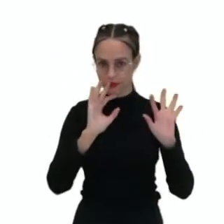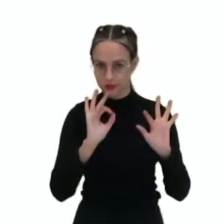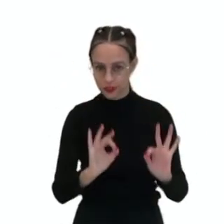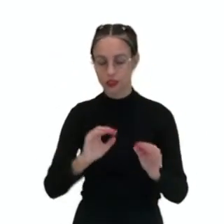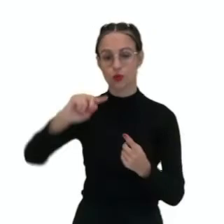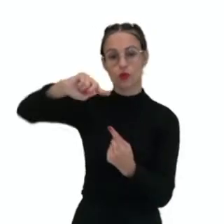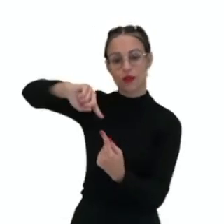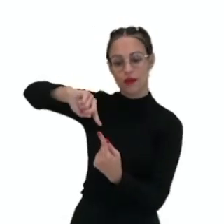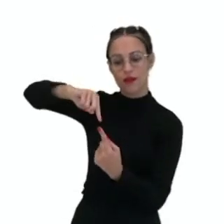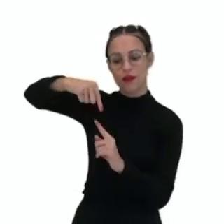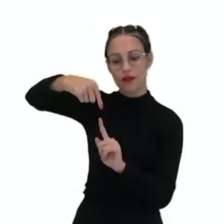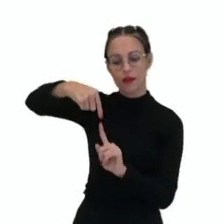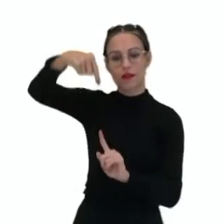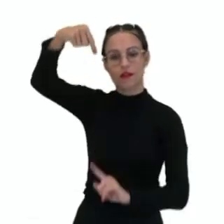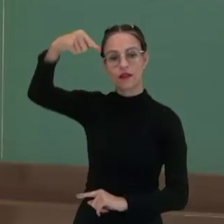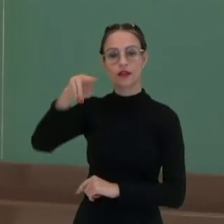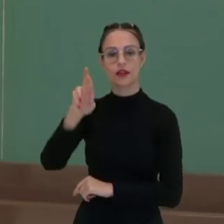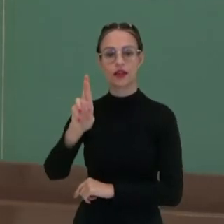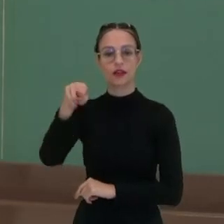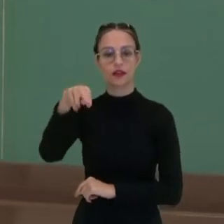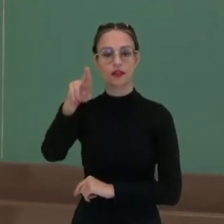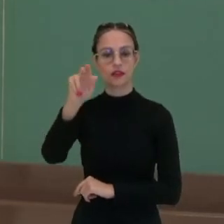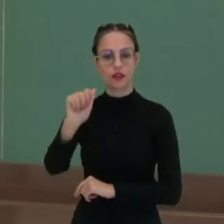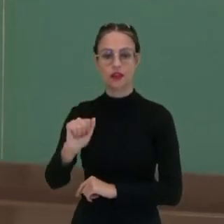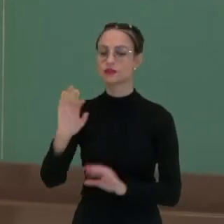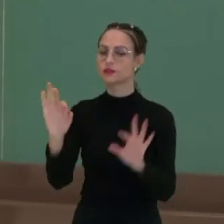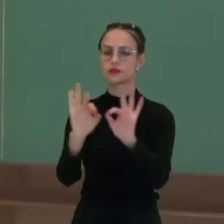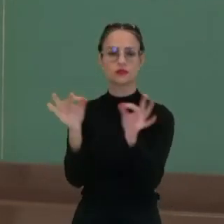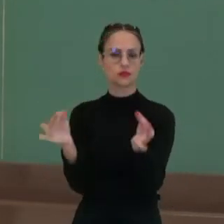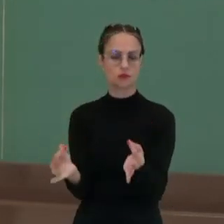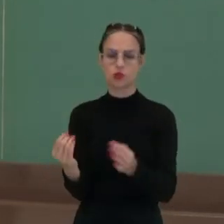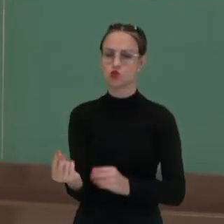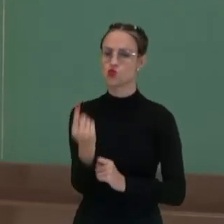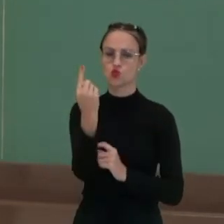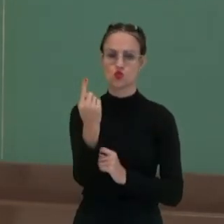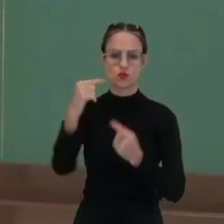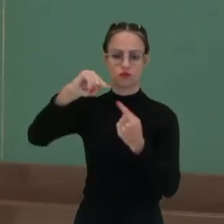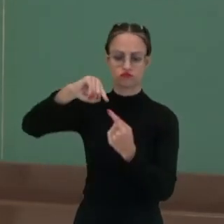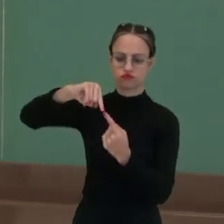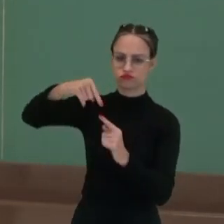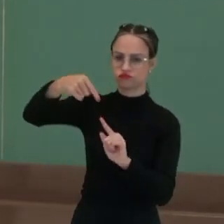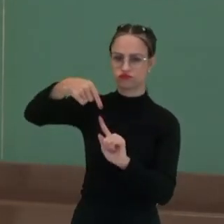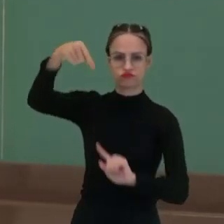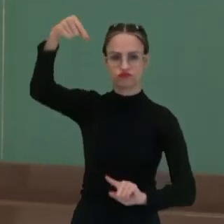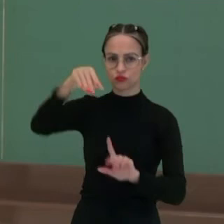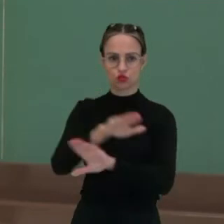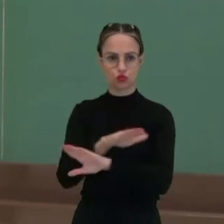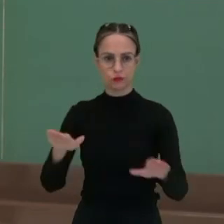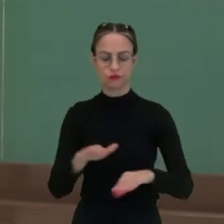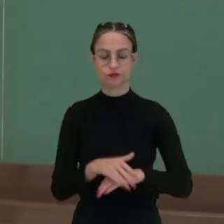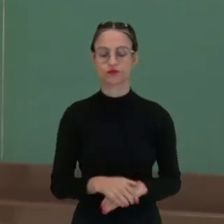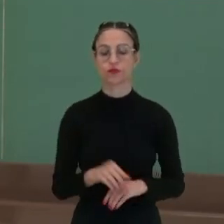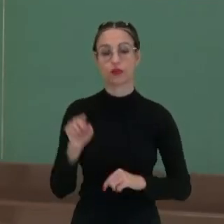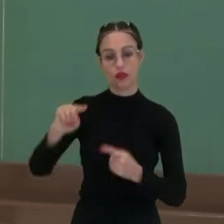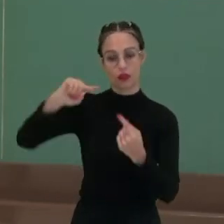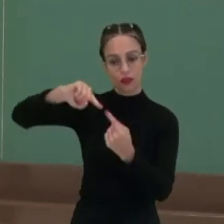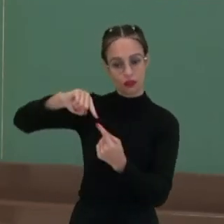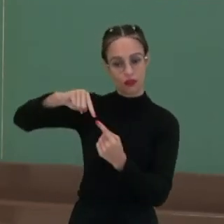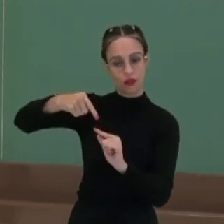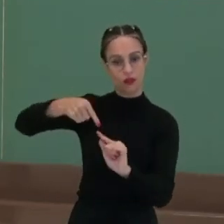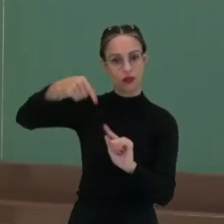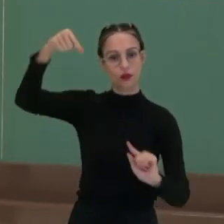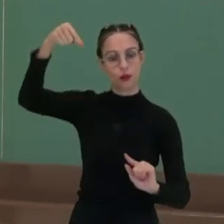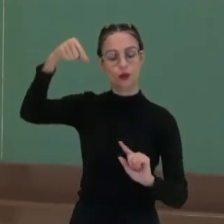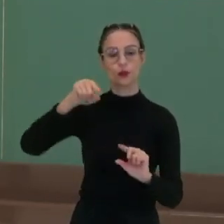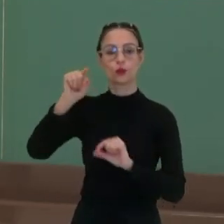O RNA, ele tem uma fita que a gente fala fita simples. Fita simples porque é uma fita só. Essa fita, ela